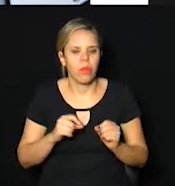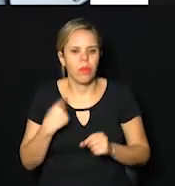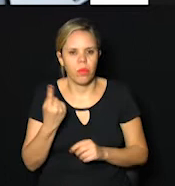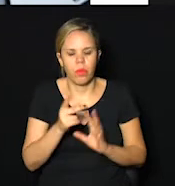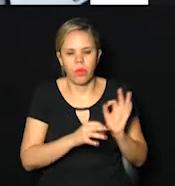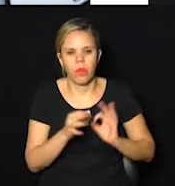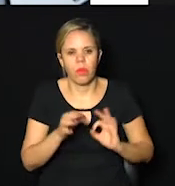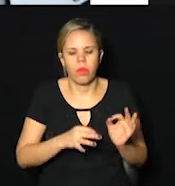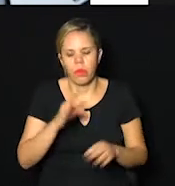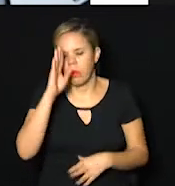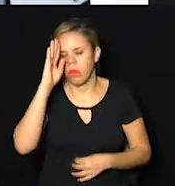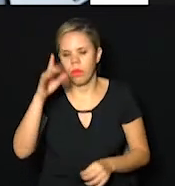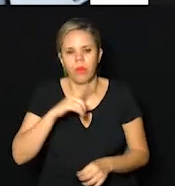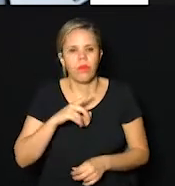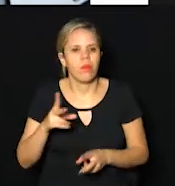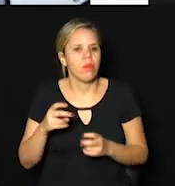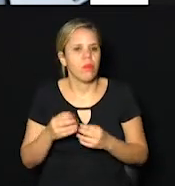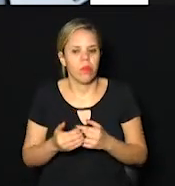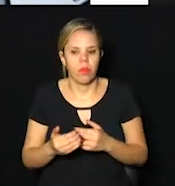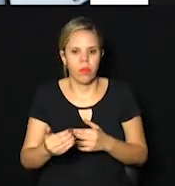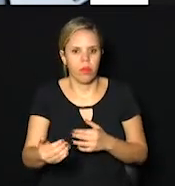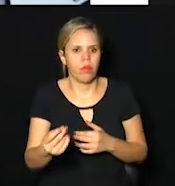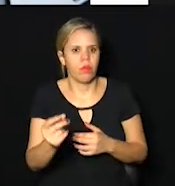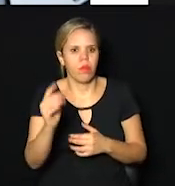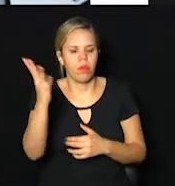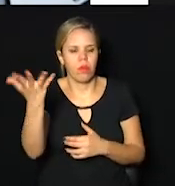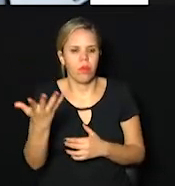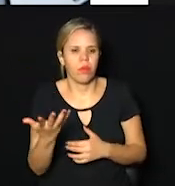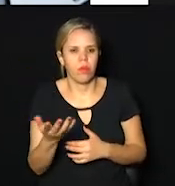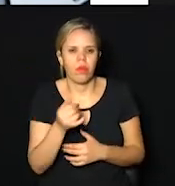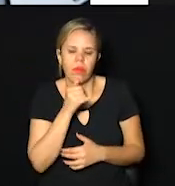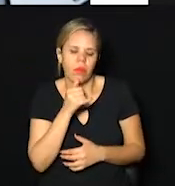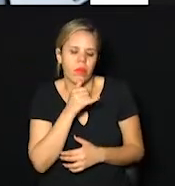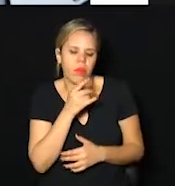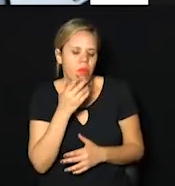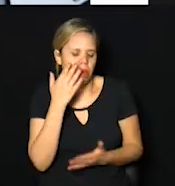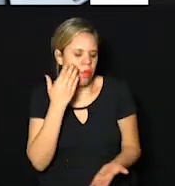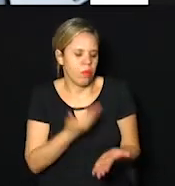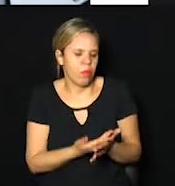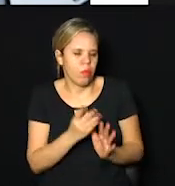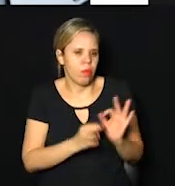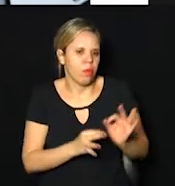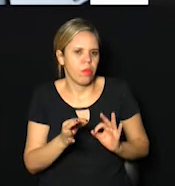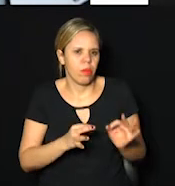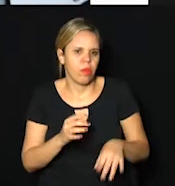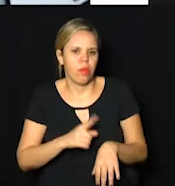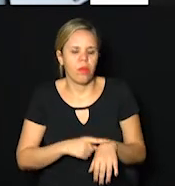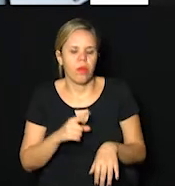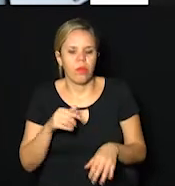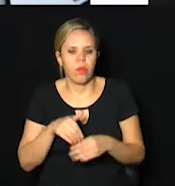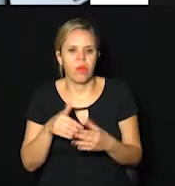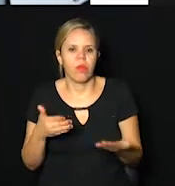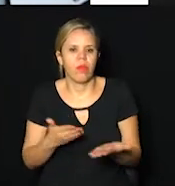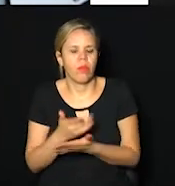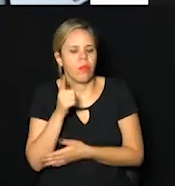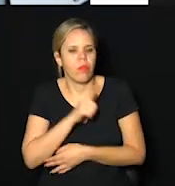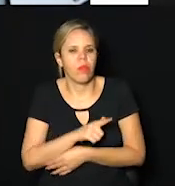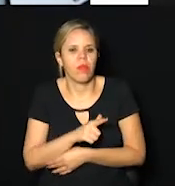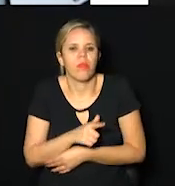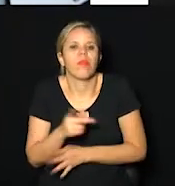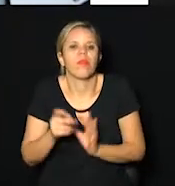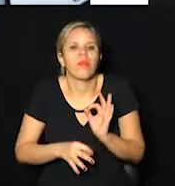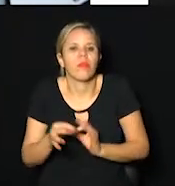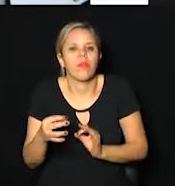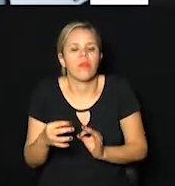projeto e, principalmente, tenha a visão de longo prazo. Eu não acredito em projetos de poder que não consigam ultrapassar essa eleição. Sabe, qual é o seu projeto de poder?